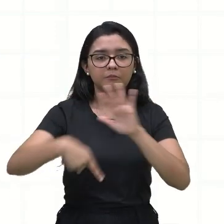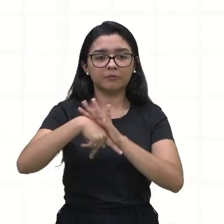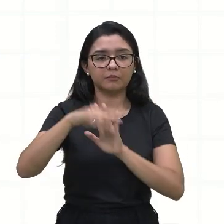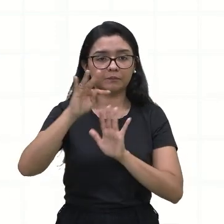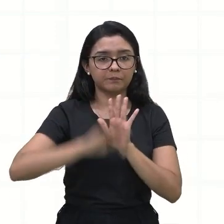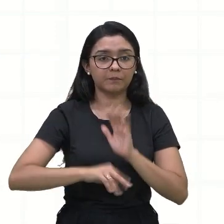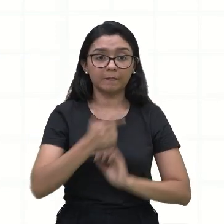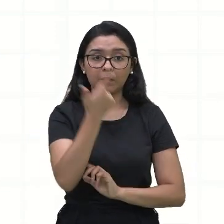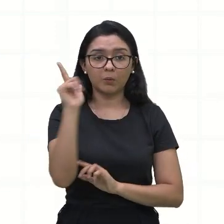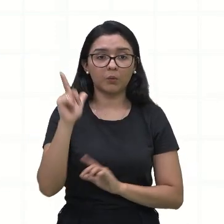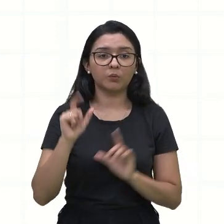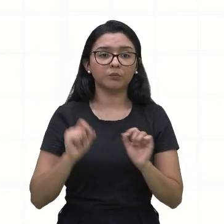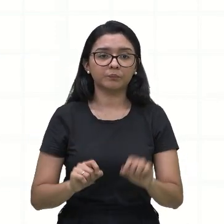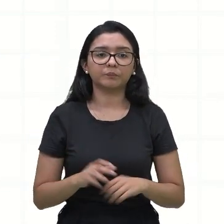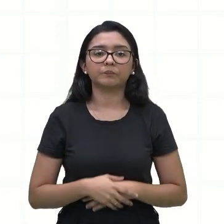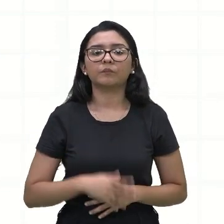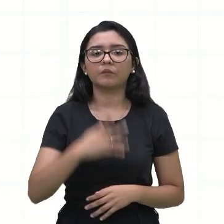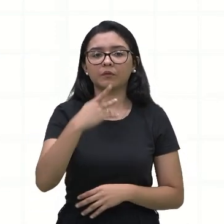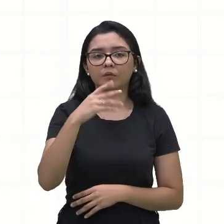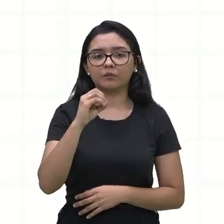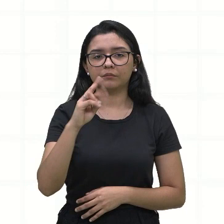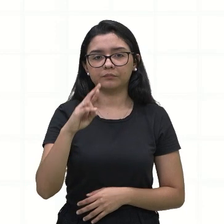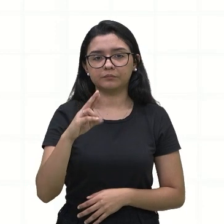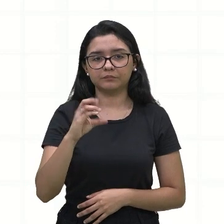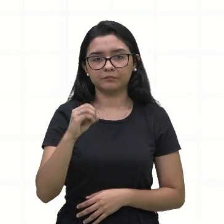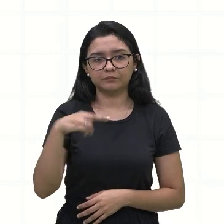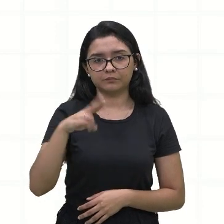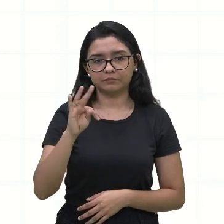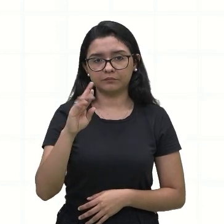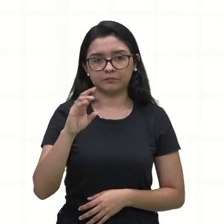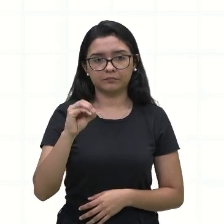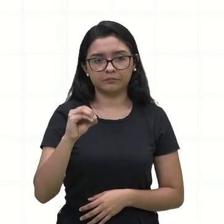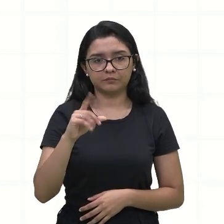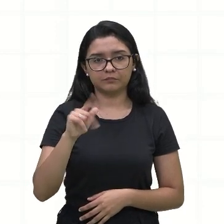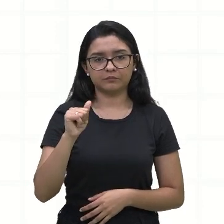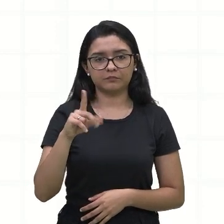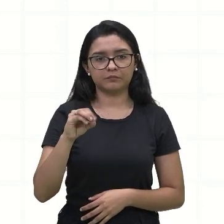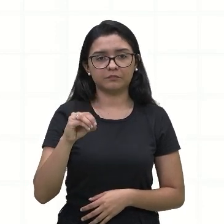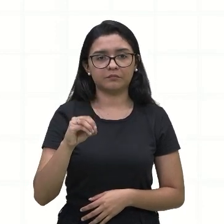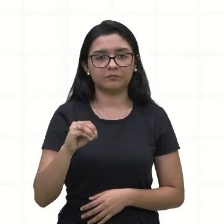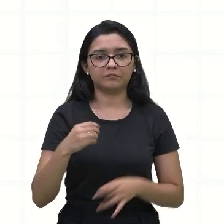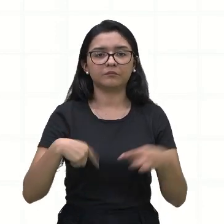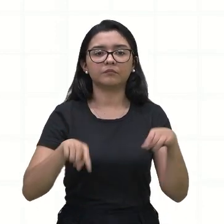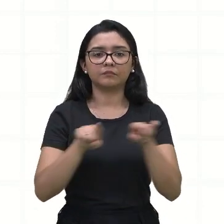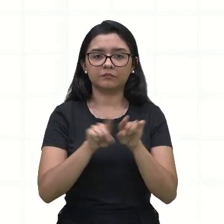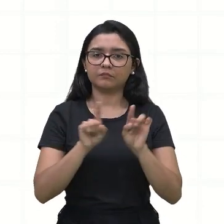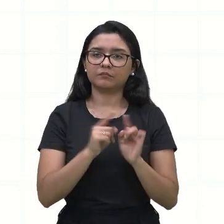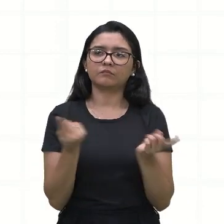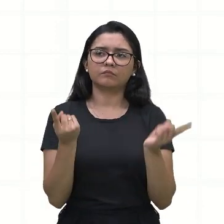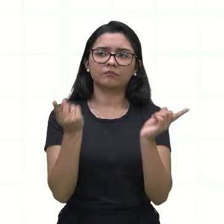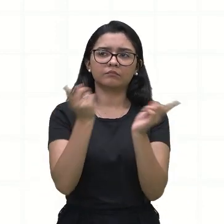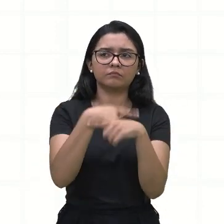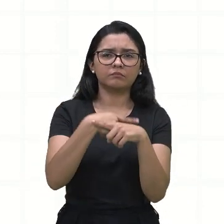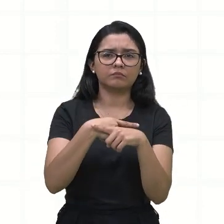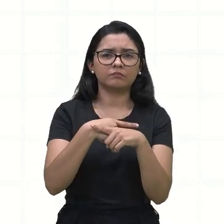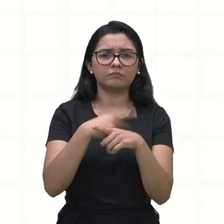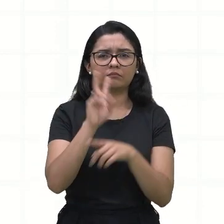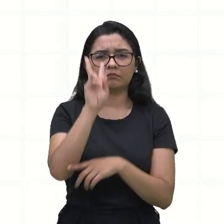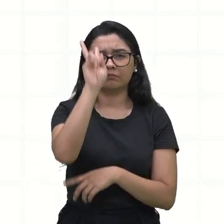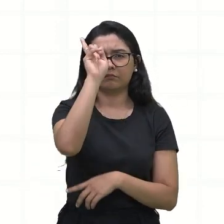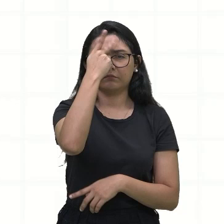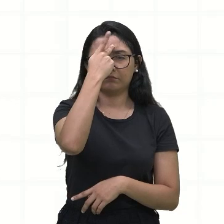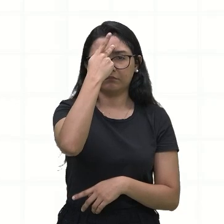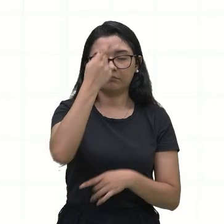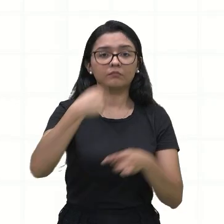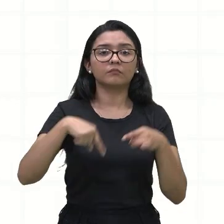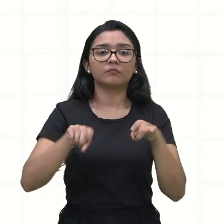outro conectivo aqui. Por outro lado, outra situação de estabelecer uma oposição de ideias, né? Um